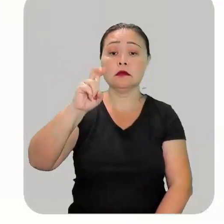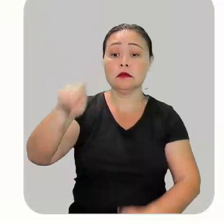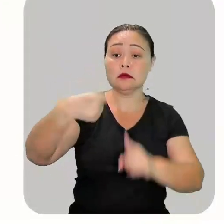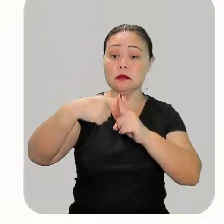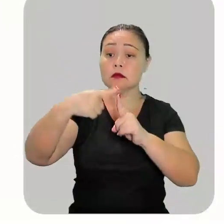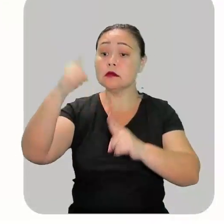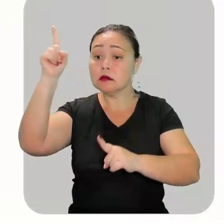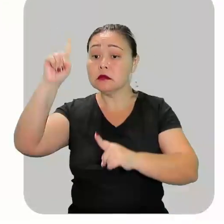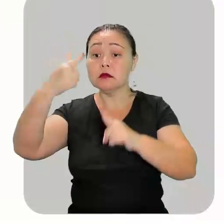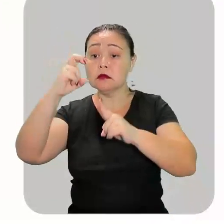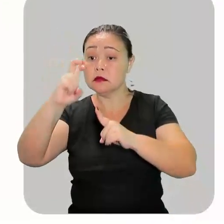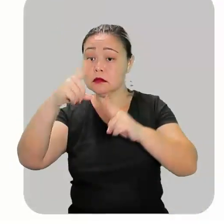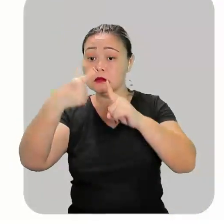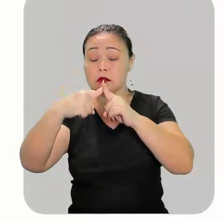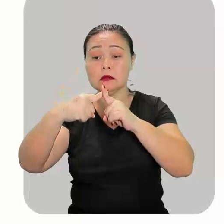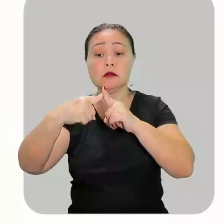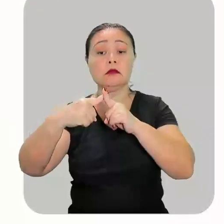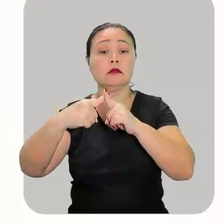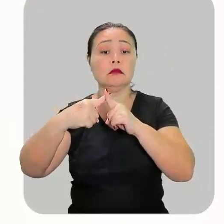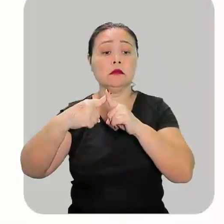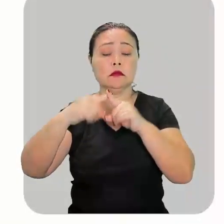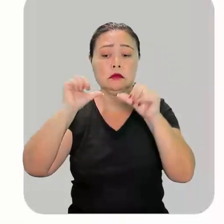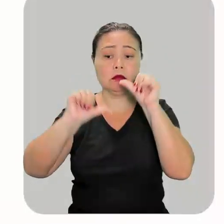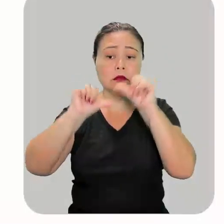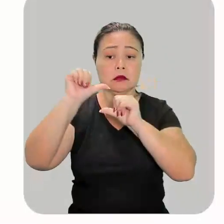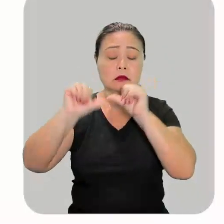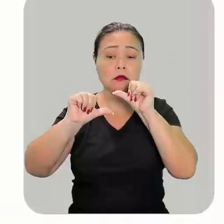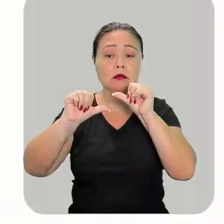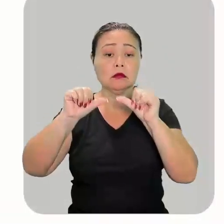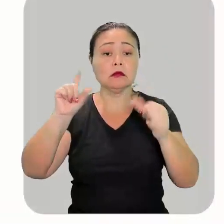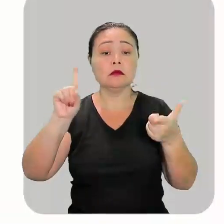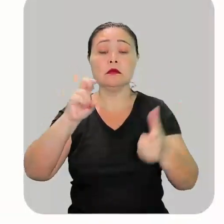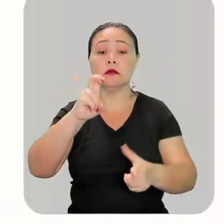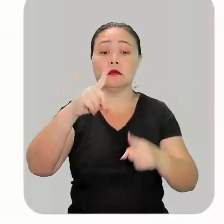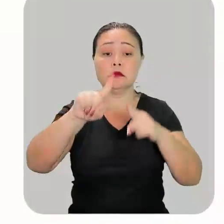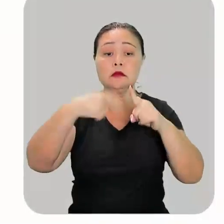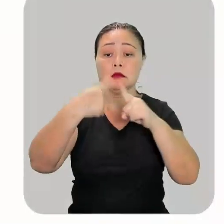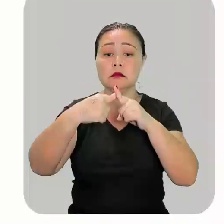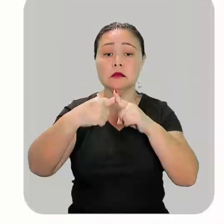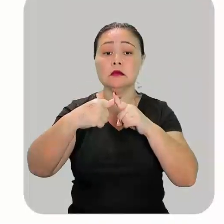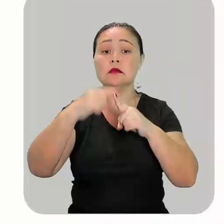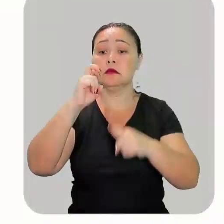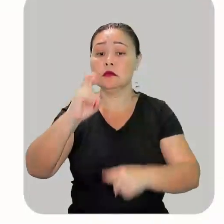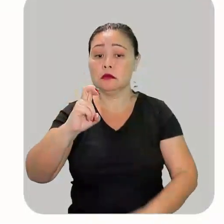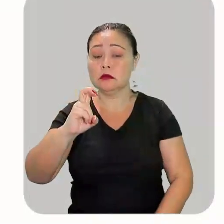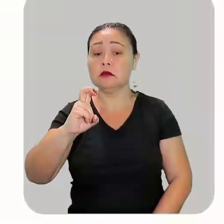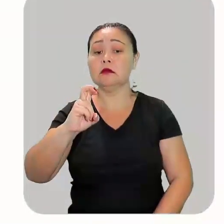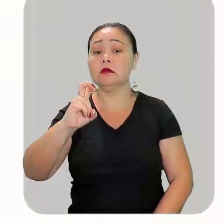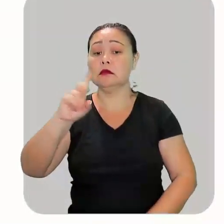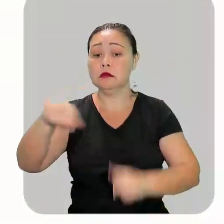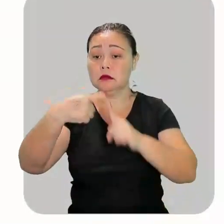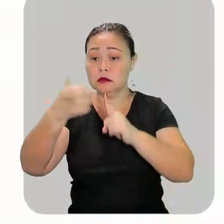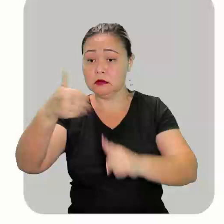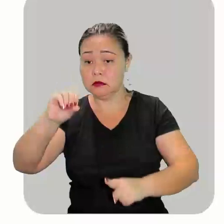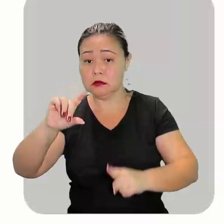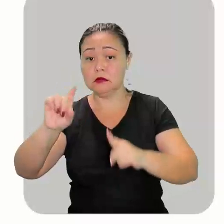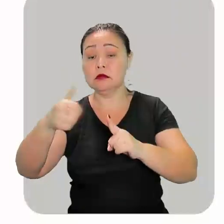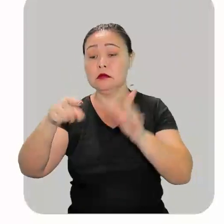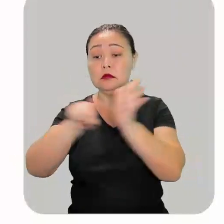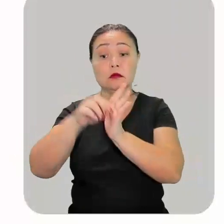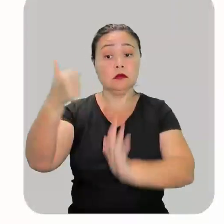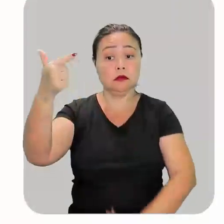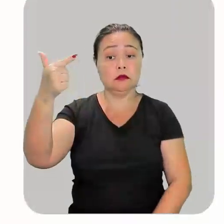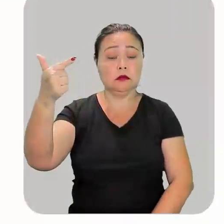vezes isso, né? Isso. Então nós vamos trocar a caneta aqui para ficar melhor. 5 vezes 5 vezes 10 na